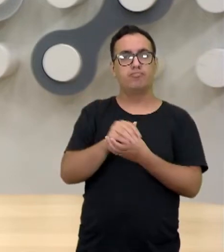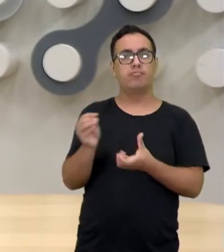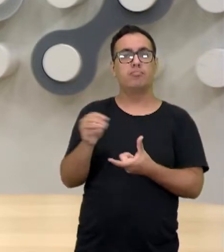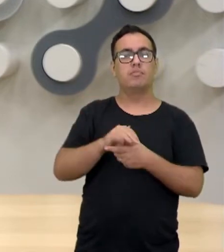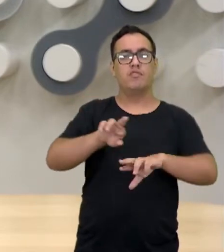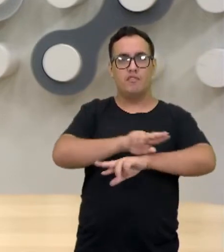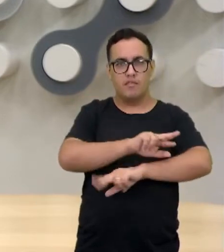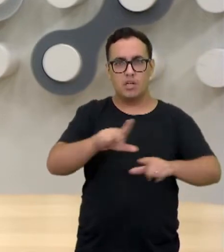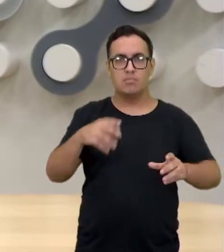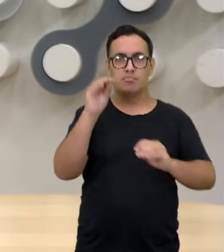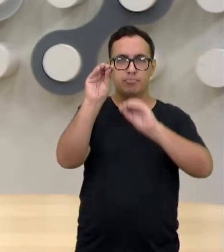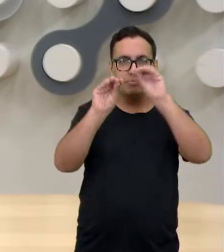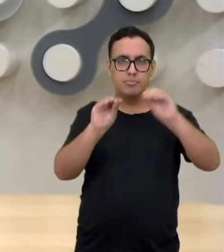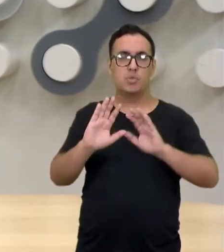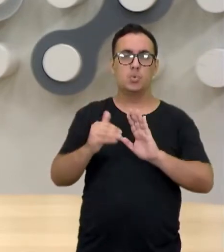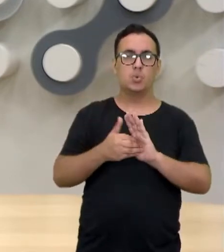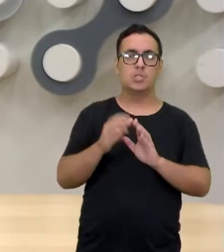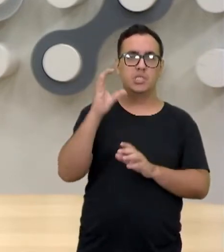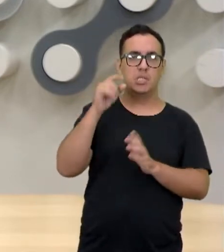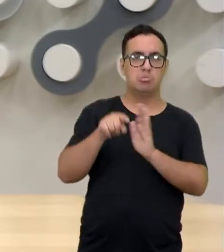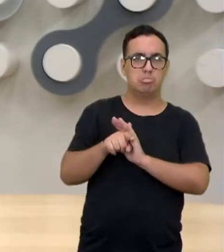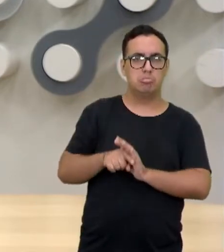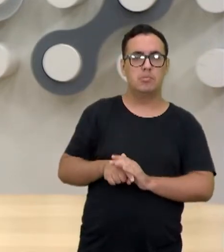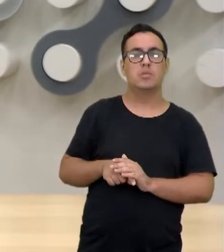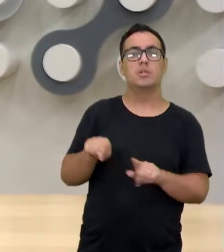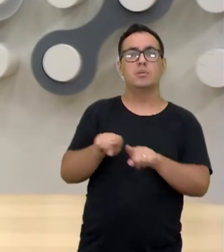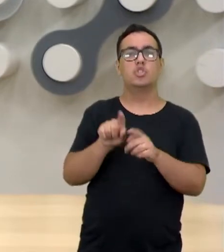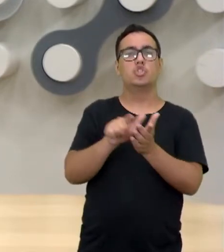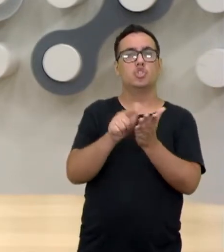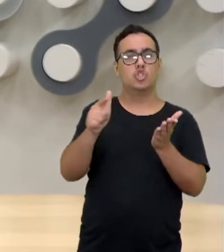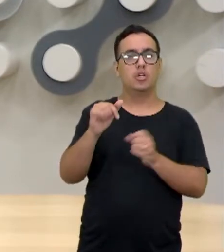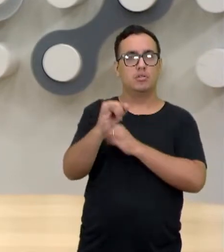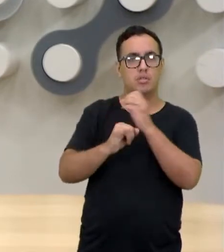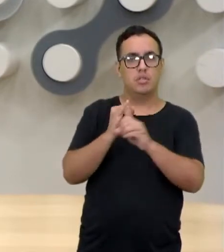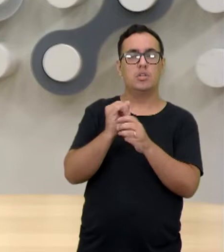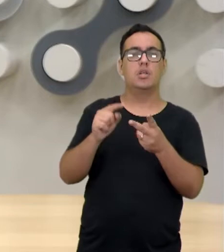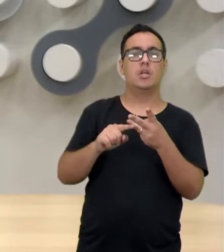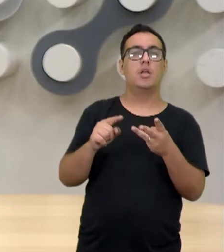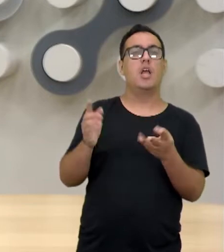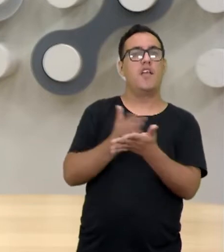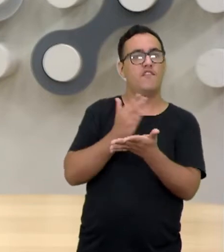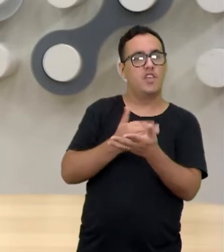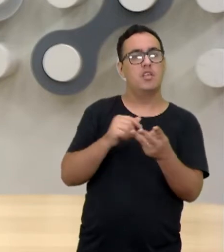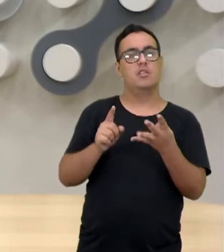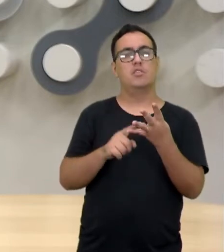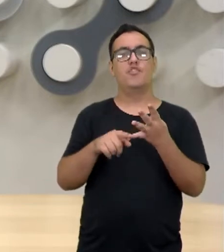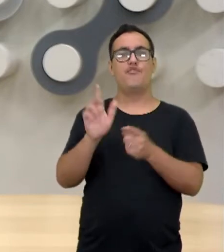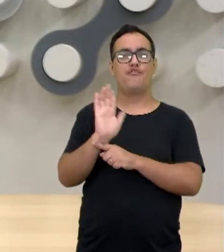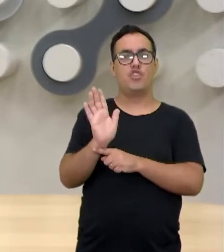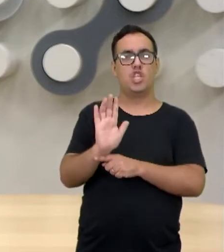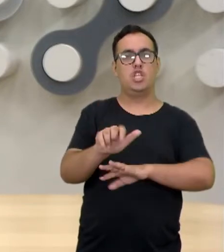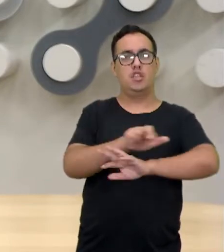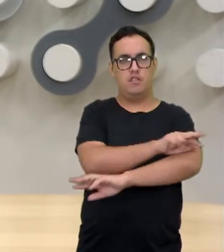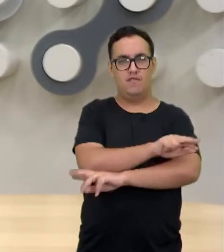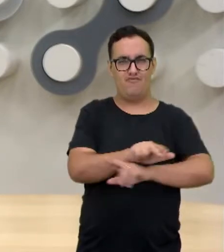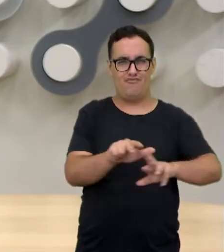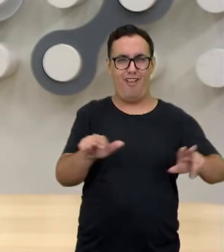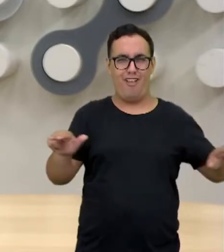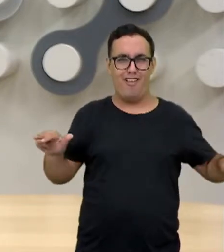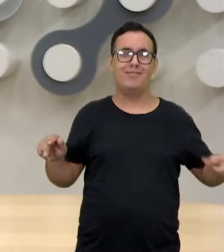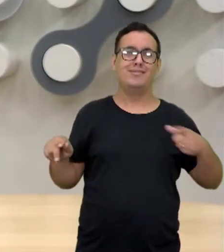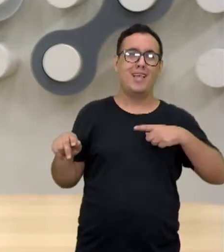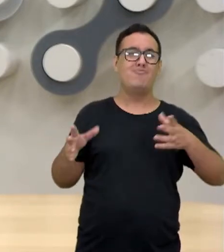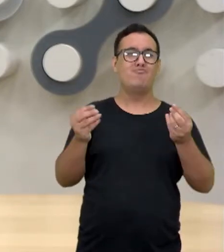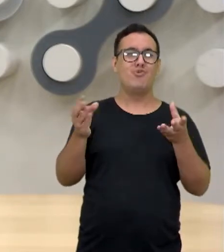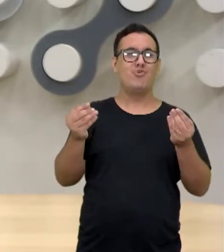artigos científicos, a gente vai lá nos jornais online, as revistas online, os vídeos. Hoje a gente tem um grande número